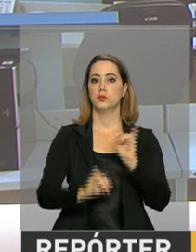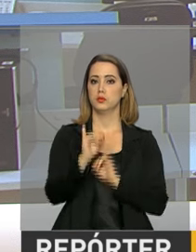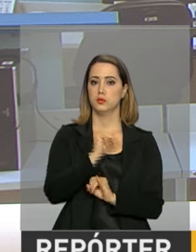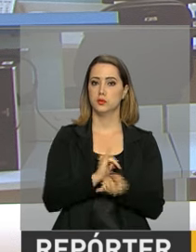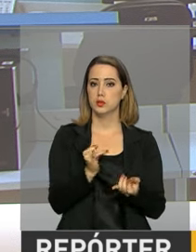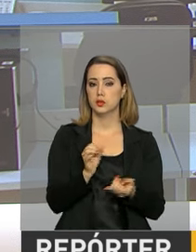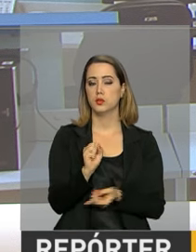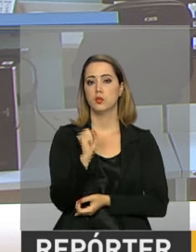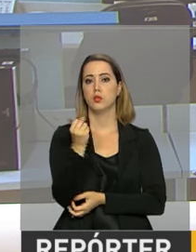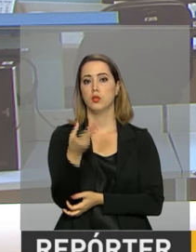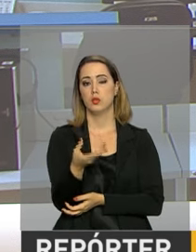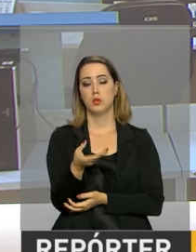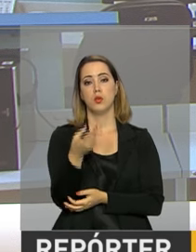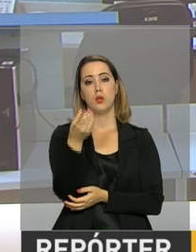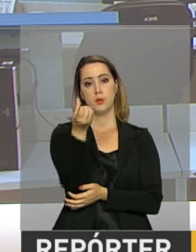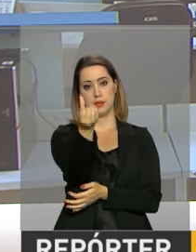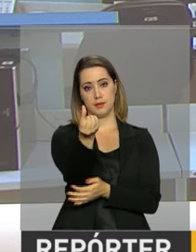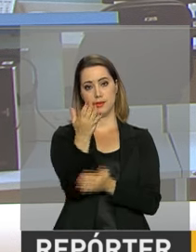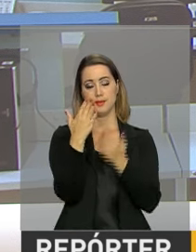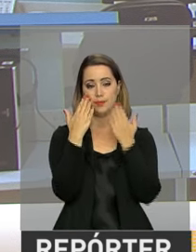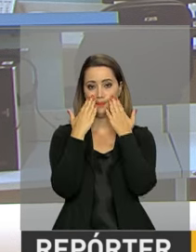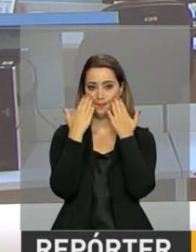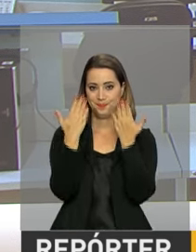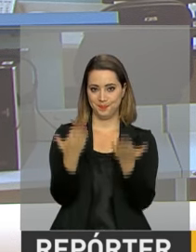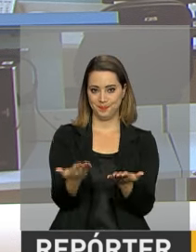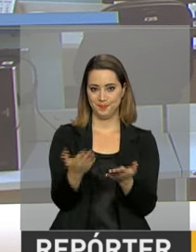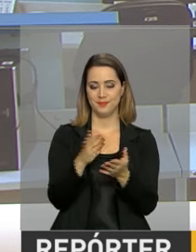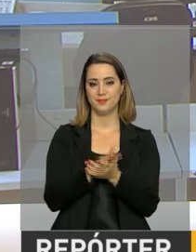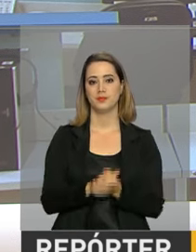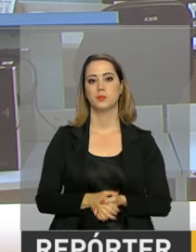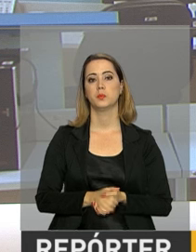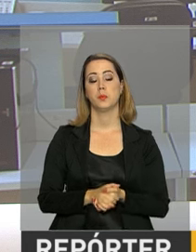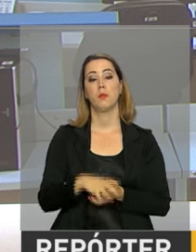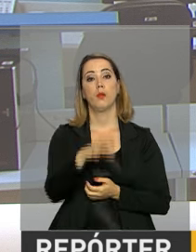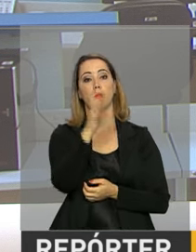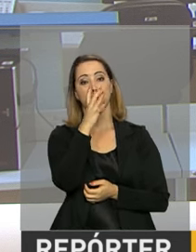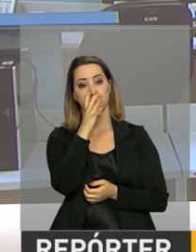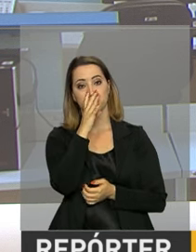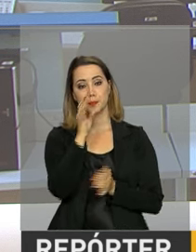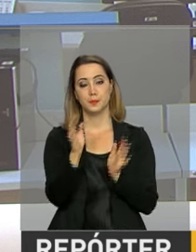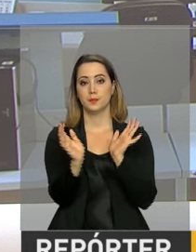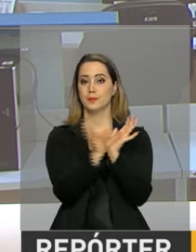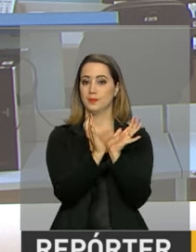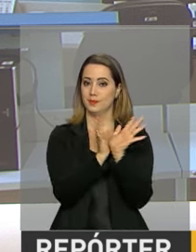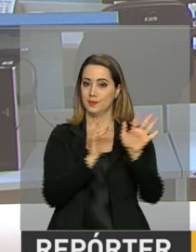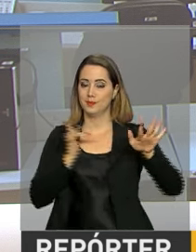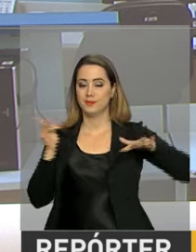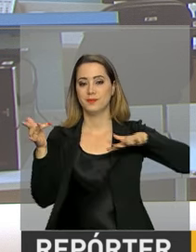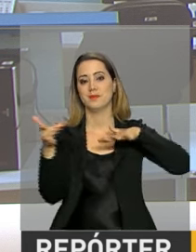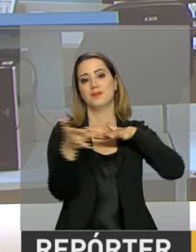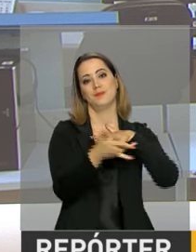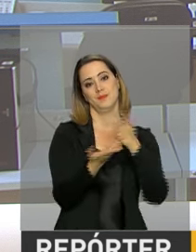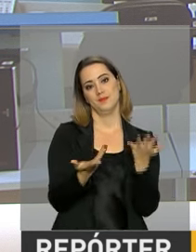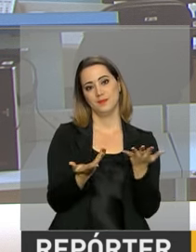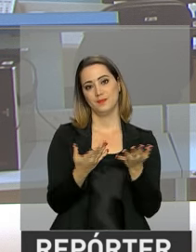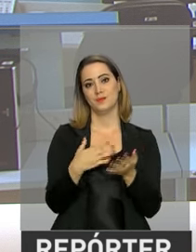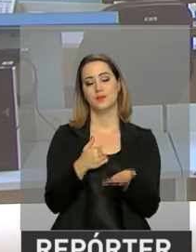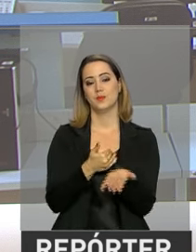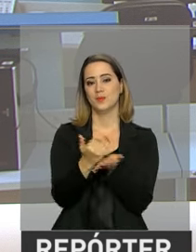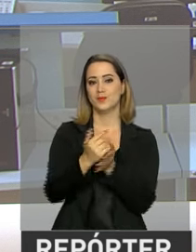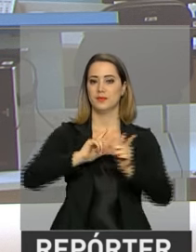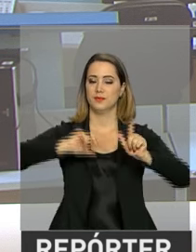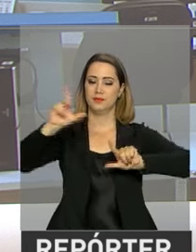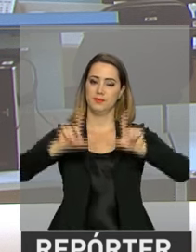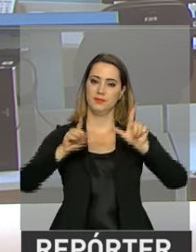com outras informações ou às 6 da tarde na próxima edição do repórter NBR acompanha as novidades também pela Pelas nossas redes sociais e